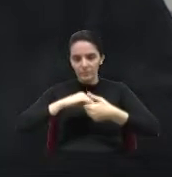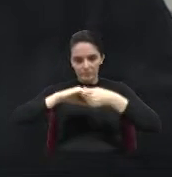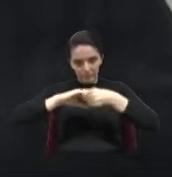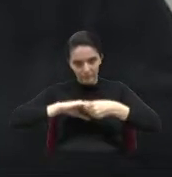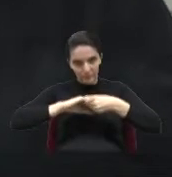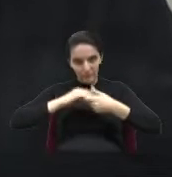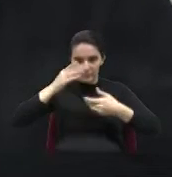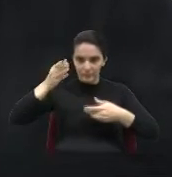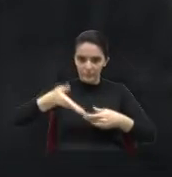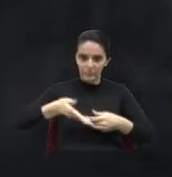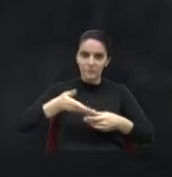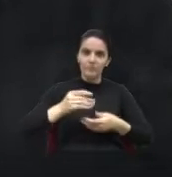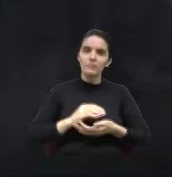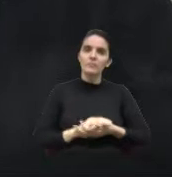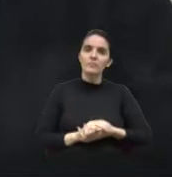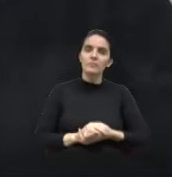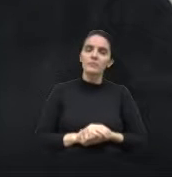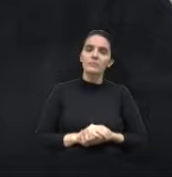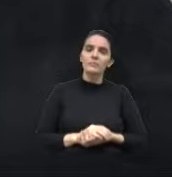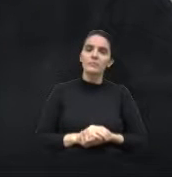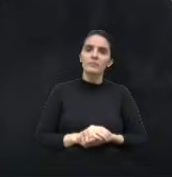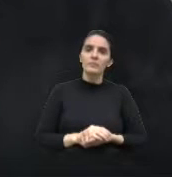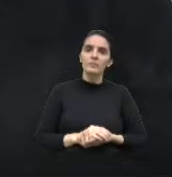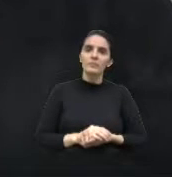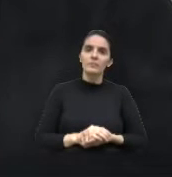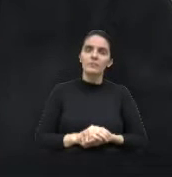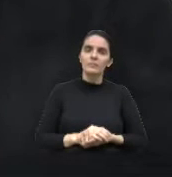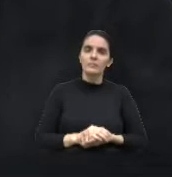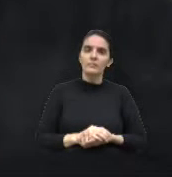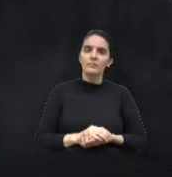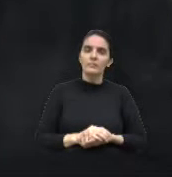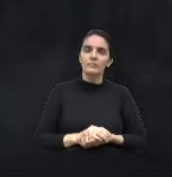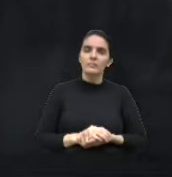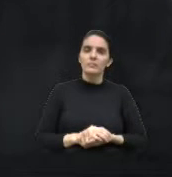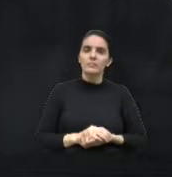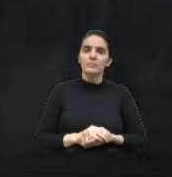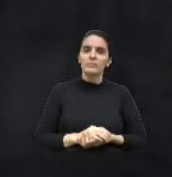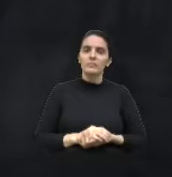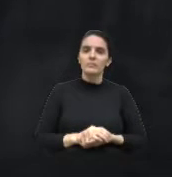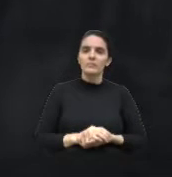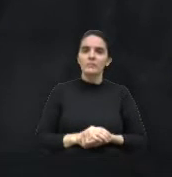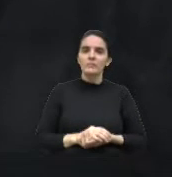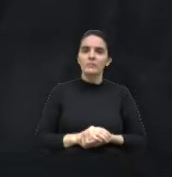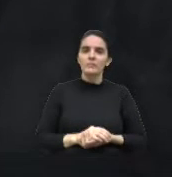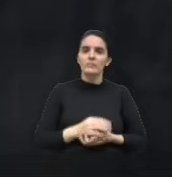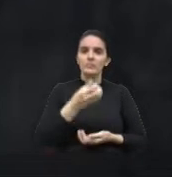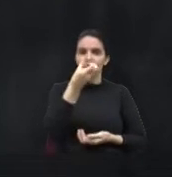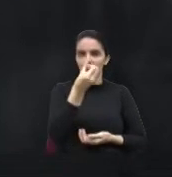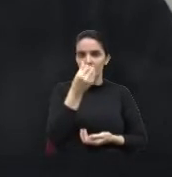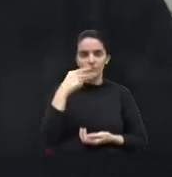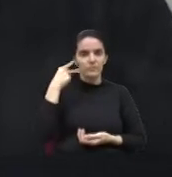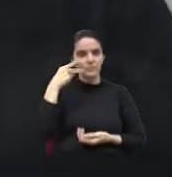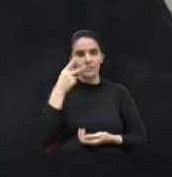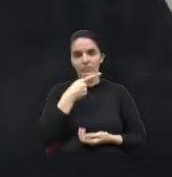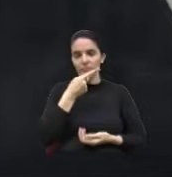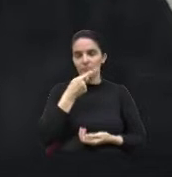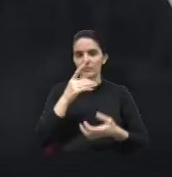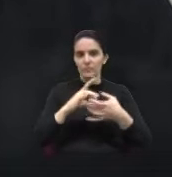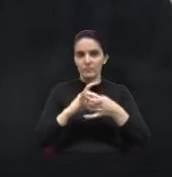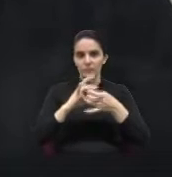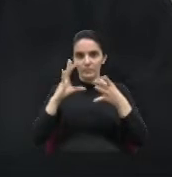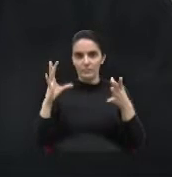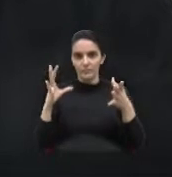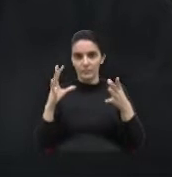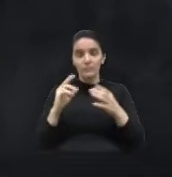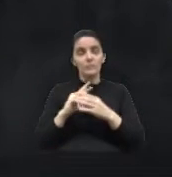hoje, nessa sessão, penúltima sessão para acabar, hoje aqui por hora, 6 vereadores declararam a independência, na qual eu